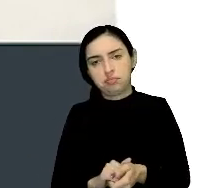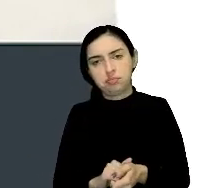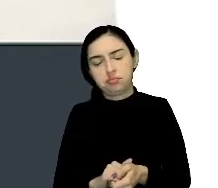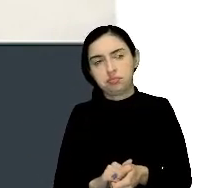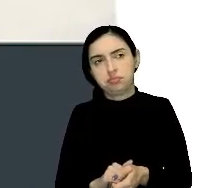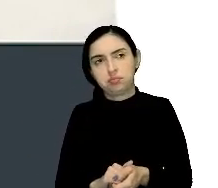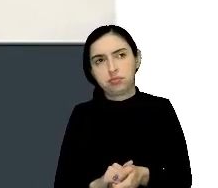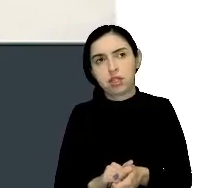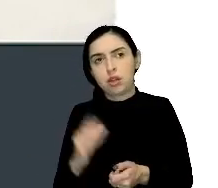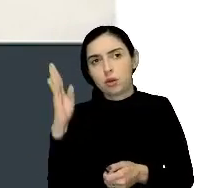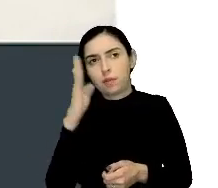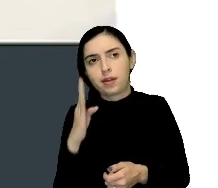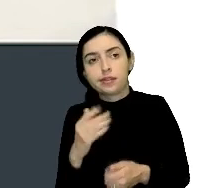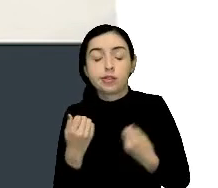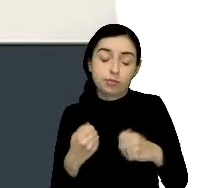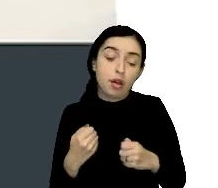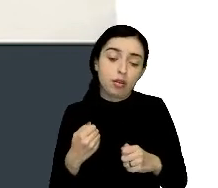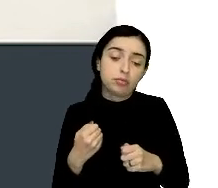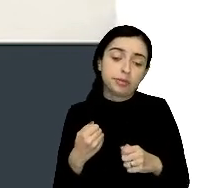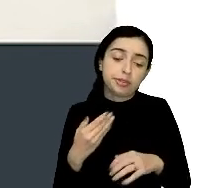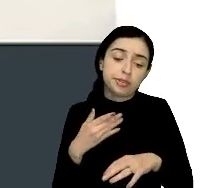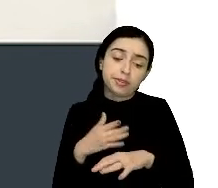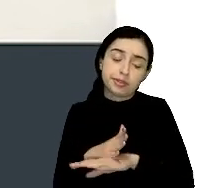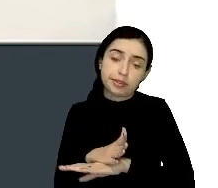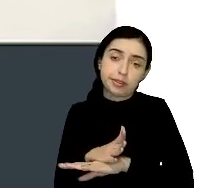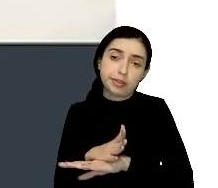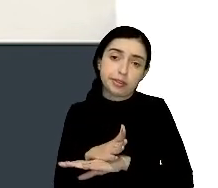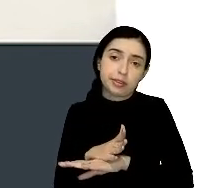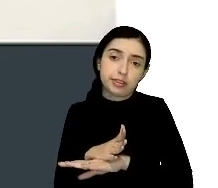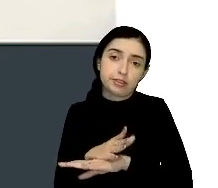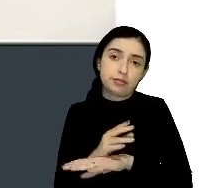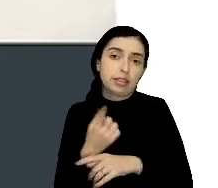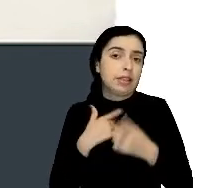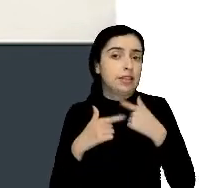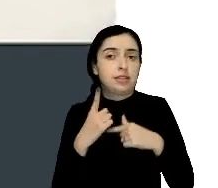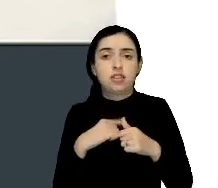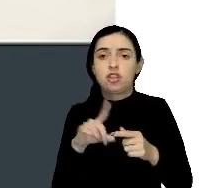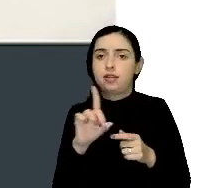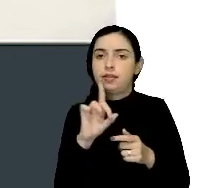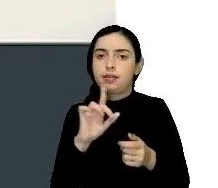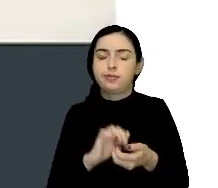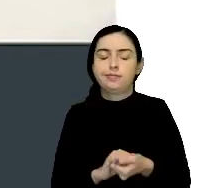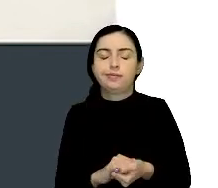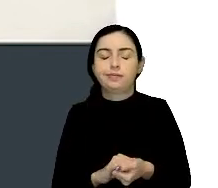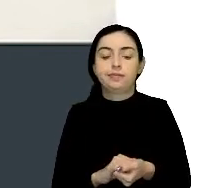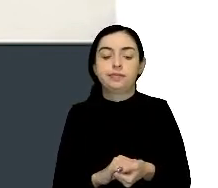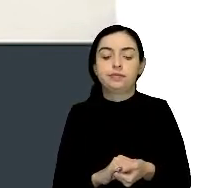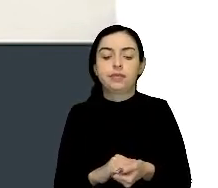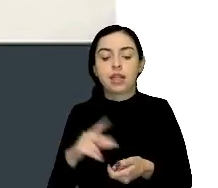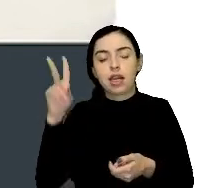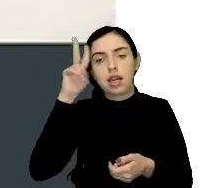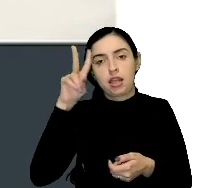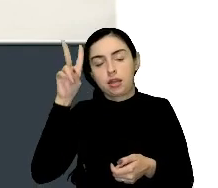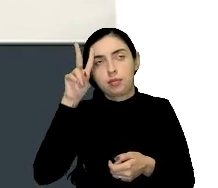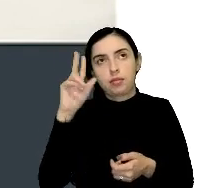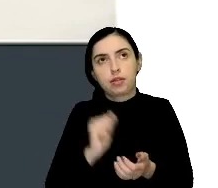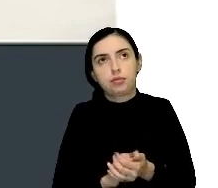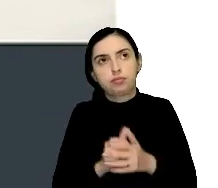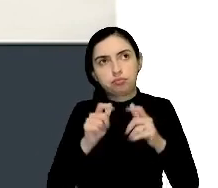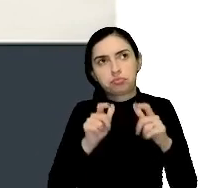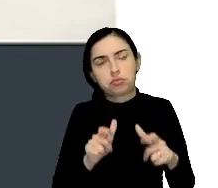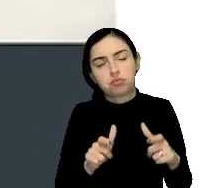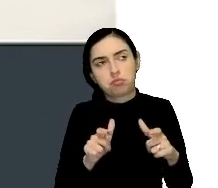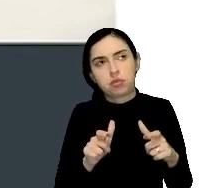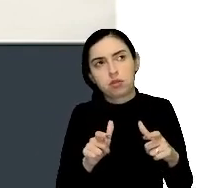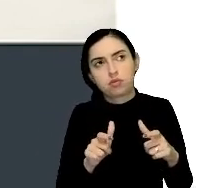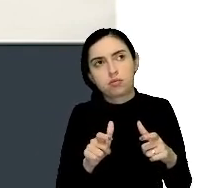é o país possível, não é o país desejado. Né? Me lembro uma vez que a gente estava